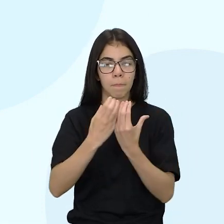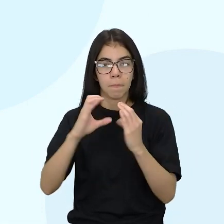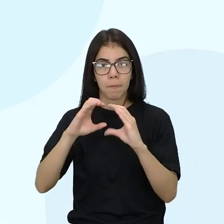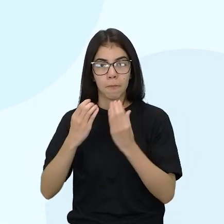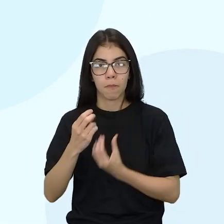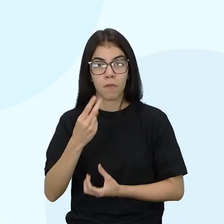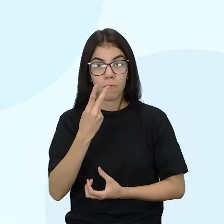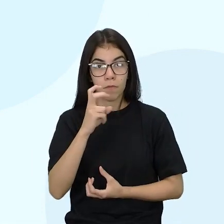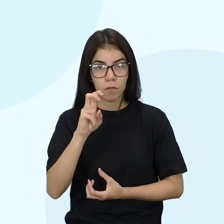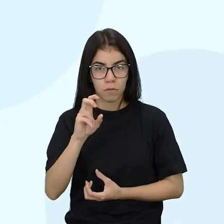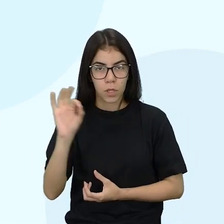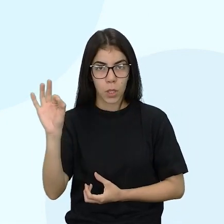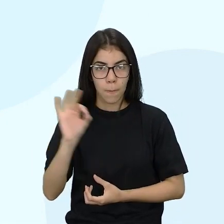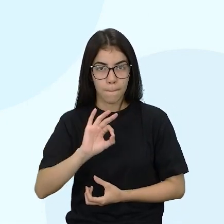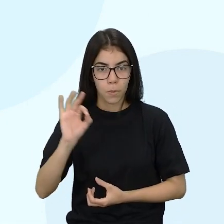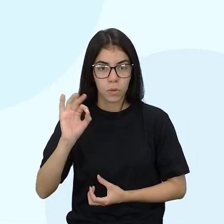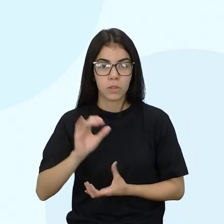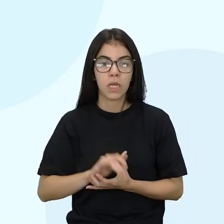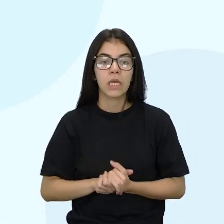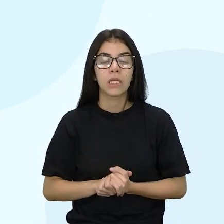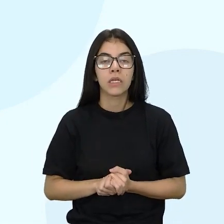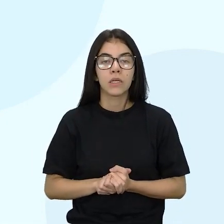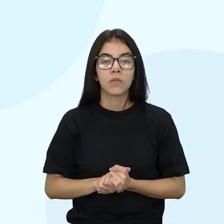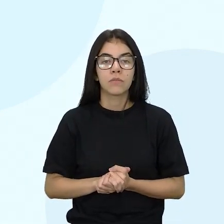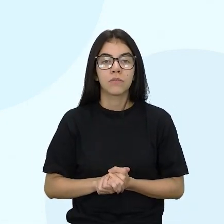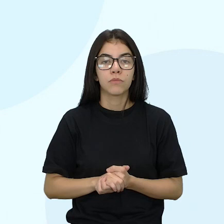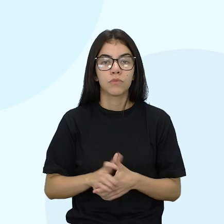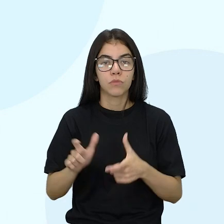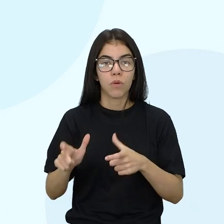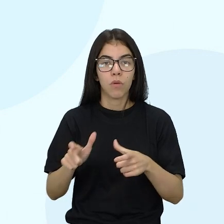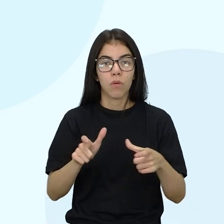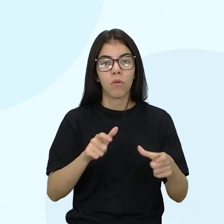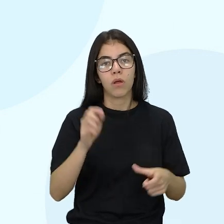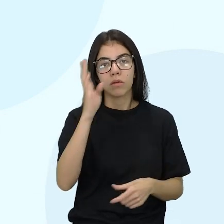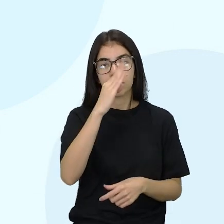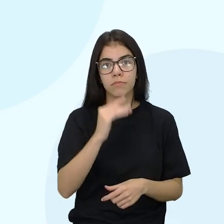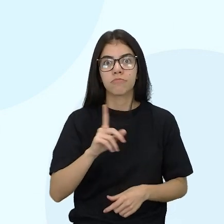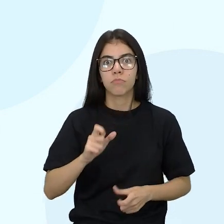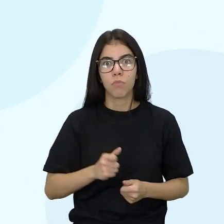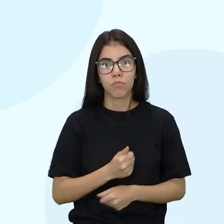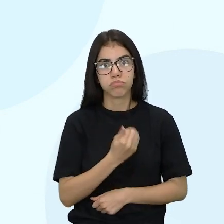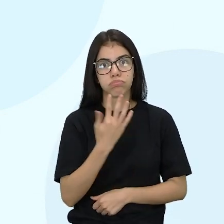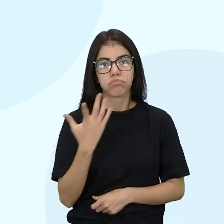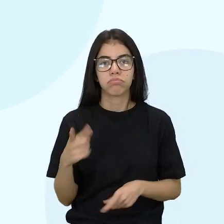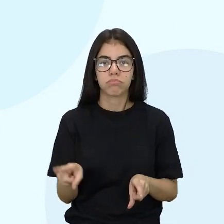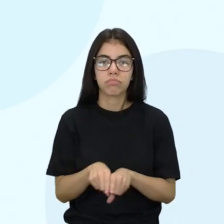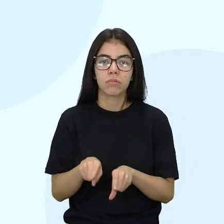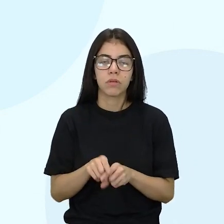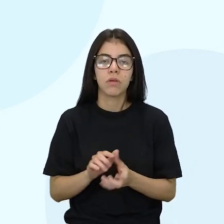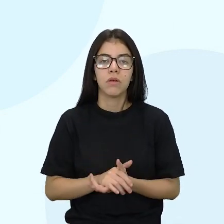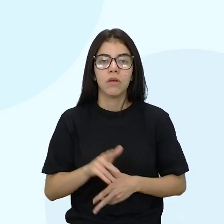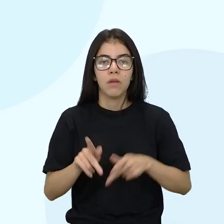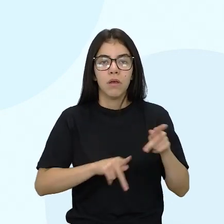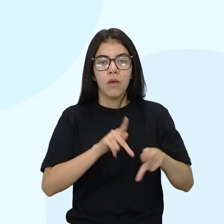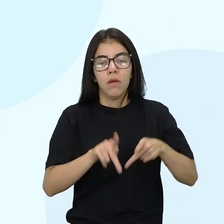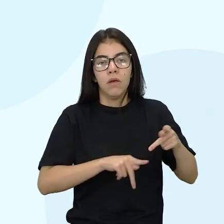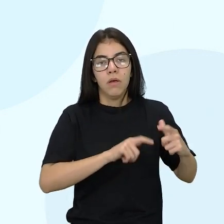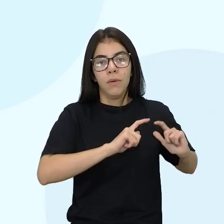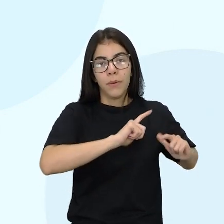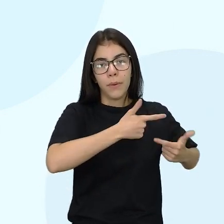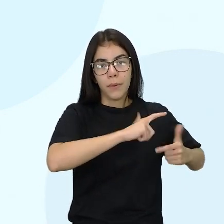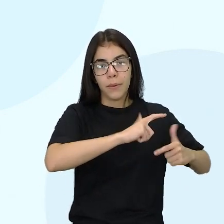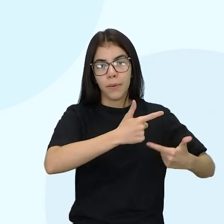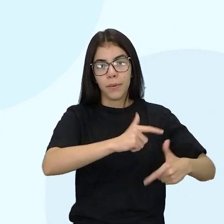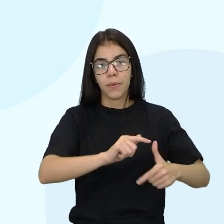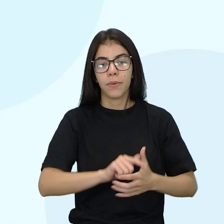ocupando 25% do território nacional. Bastante coisa, né, pessoal? Então a gente tem bastante povos tradicionais aqui no